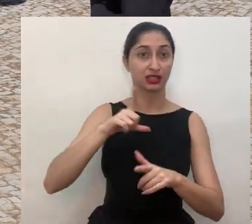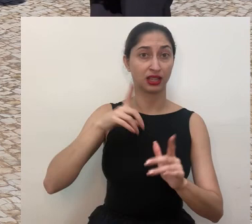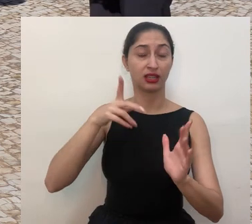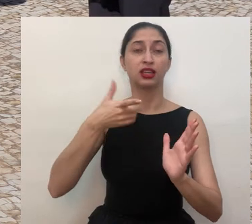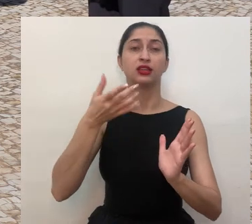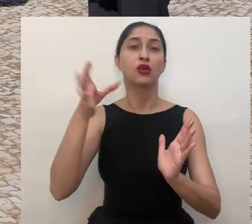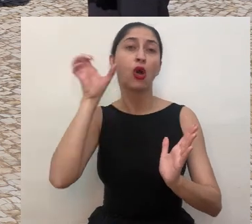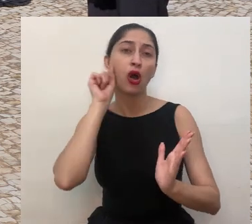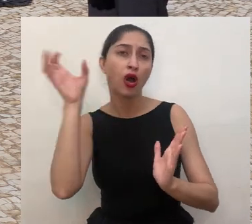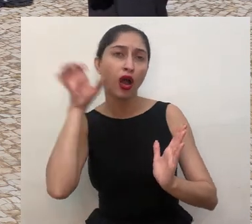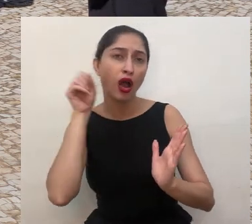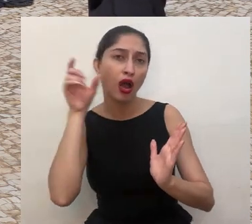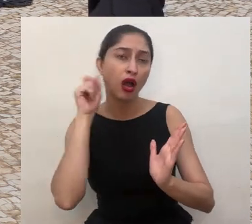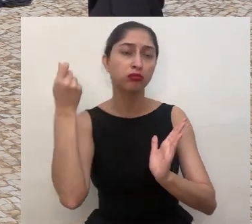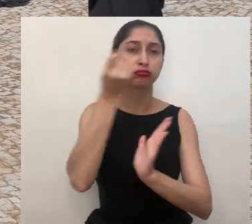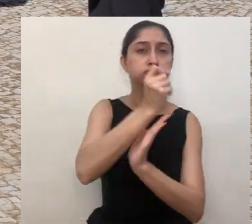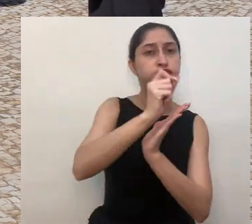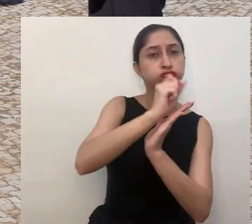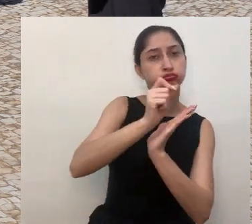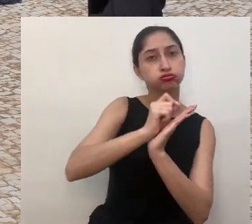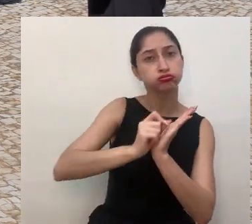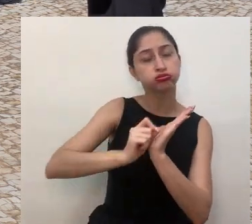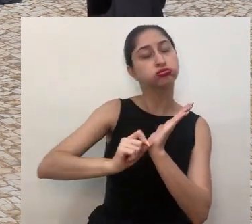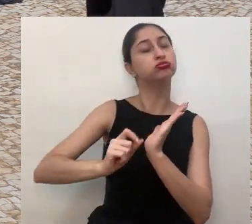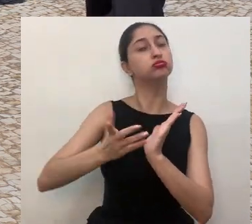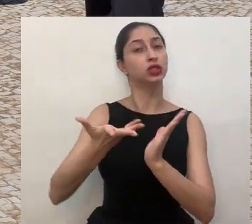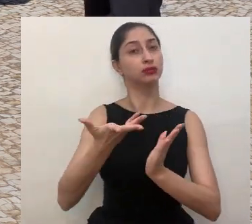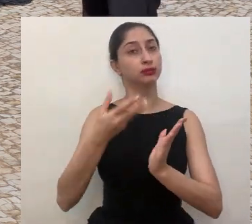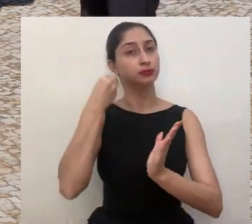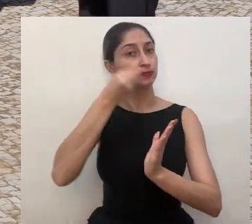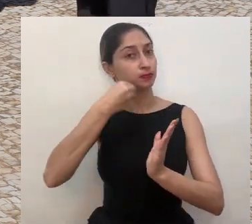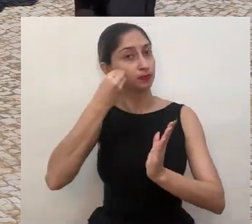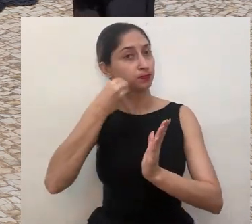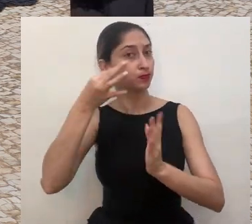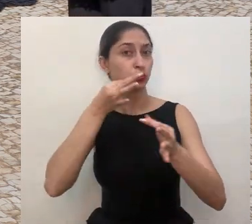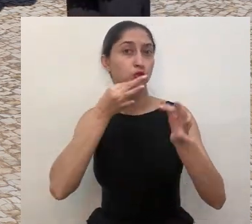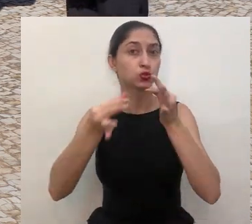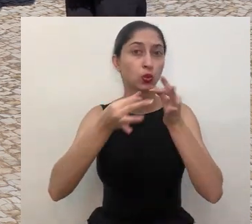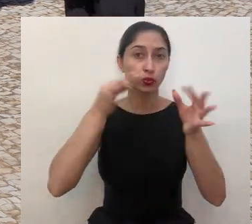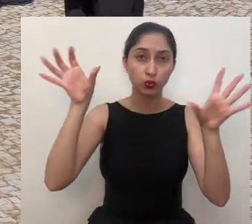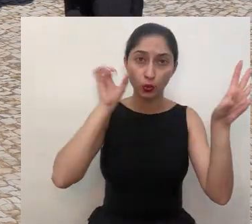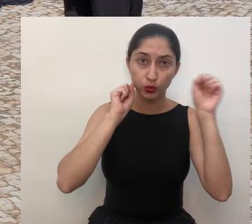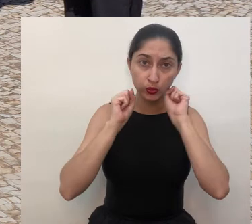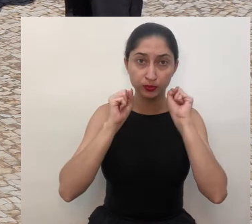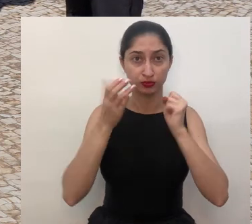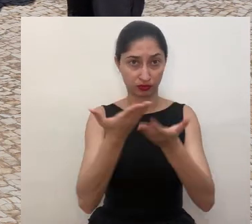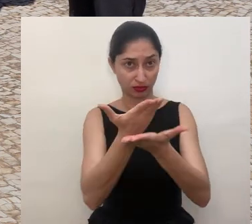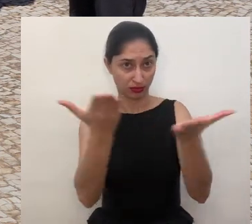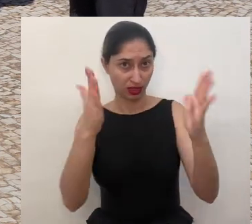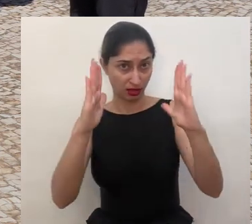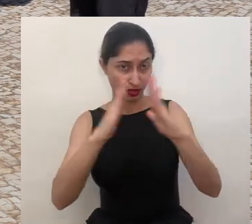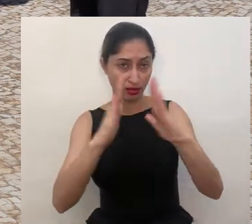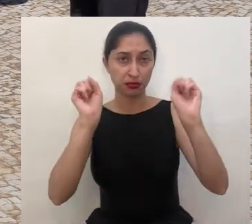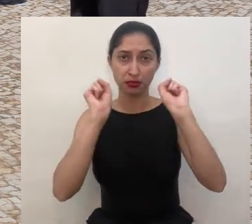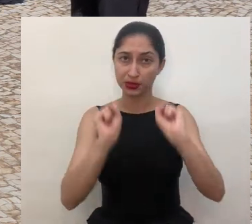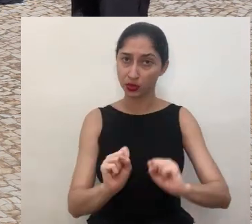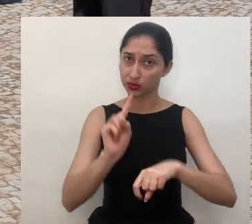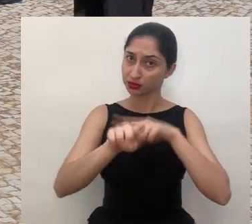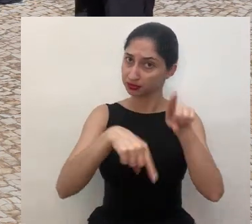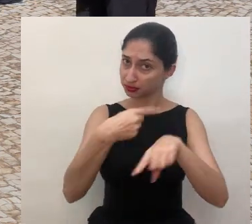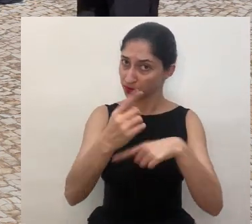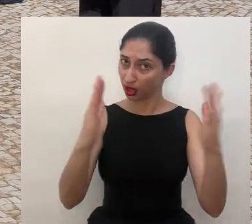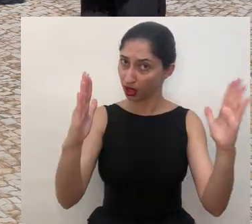eles vão ter dessa experiência. E você, de onde está aí na sua casa, mais tarde, se quiser, também pode fazer essa atividade